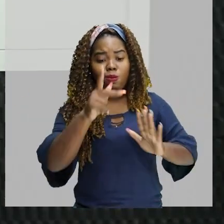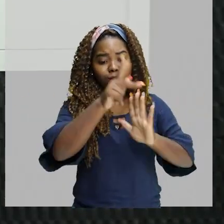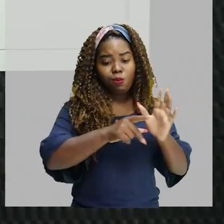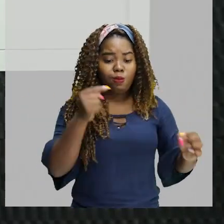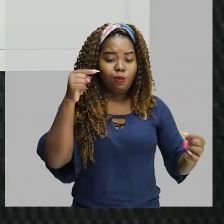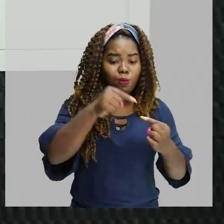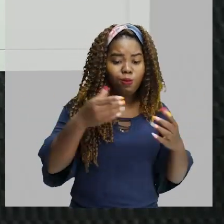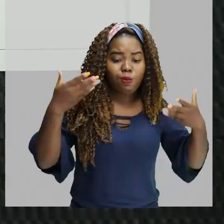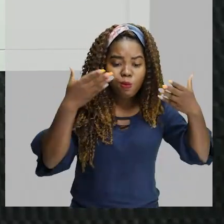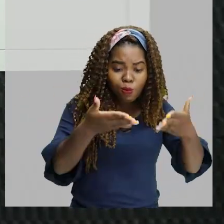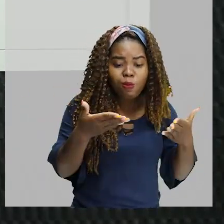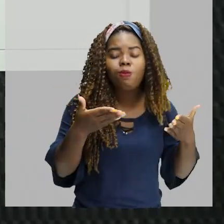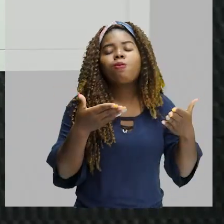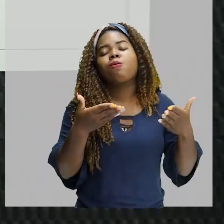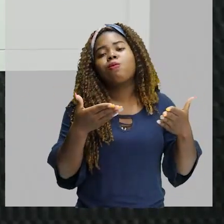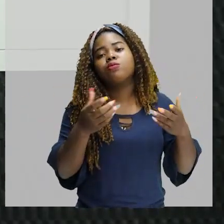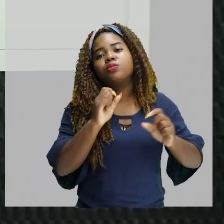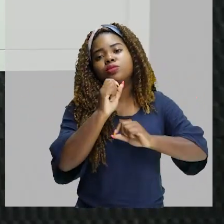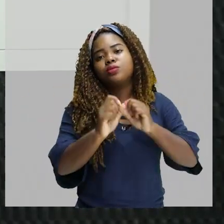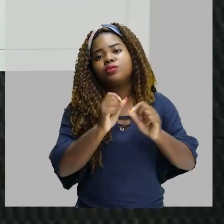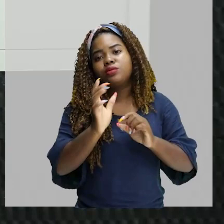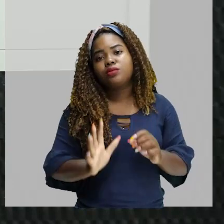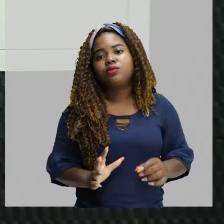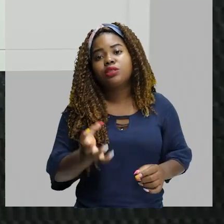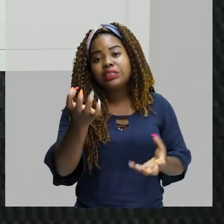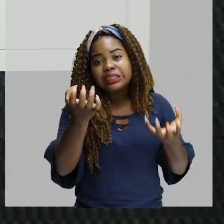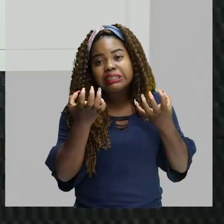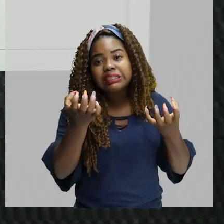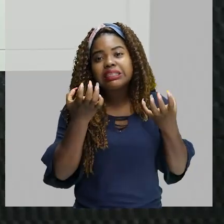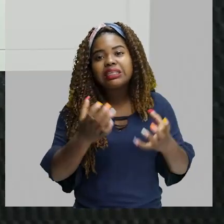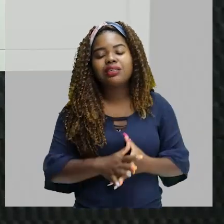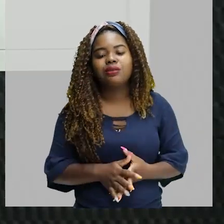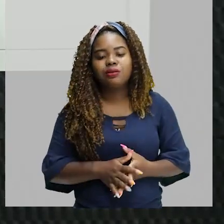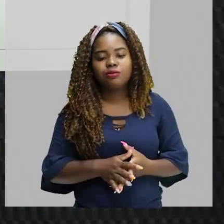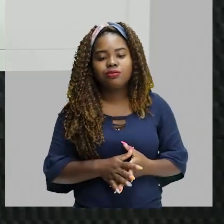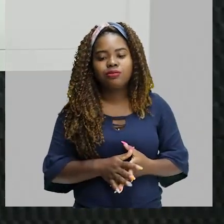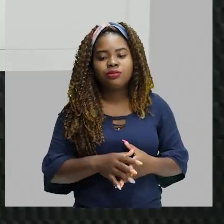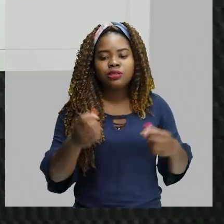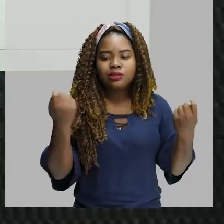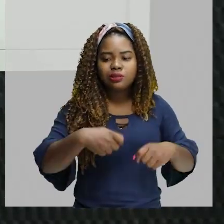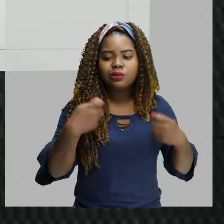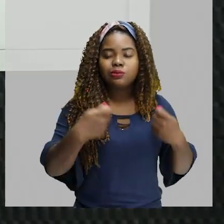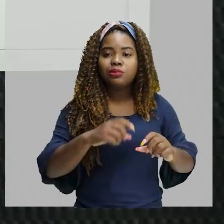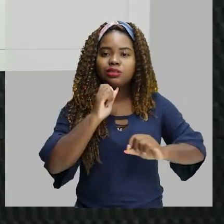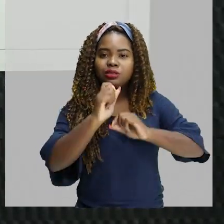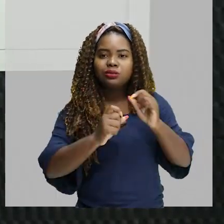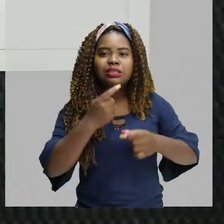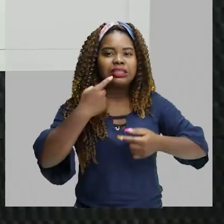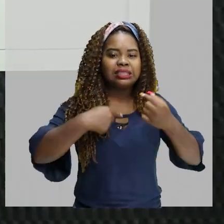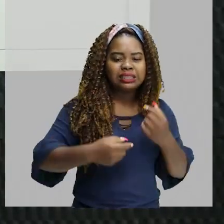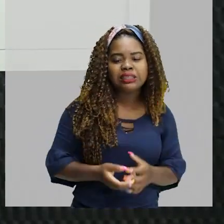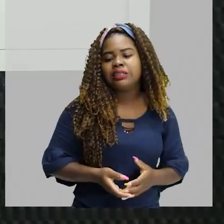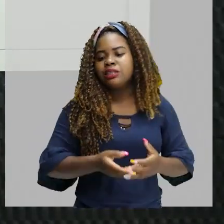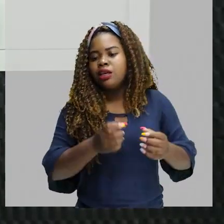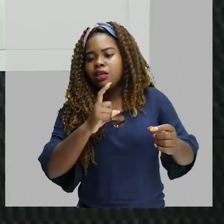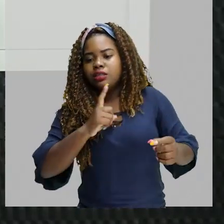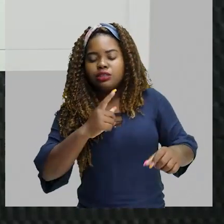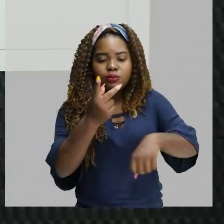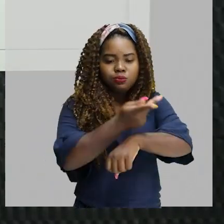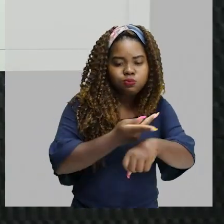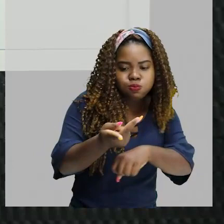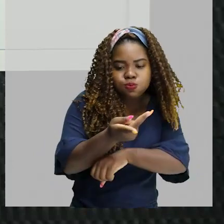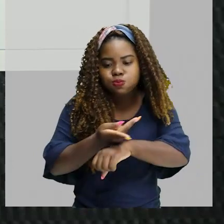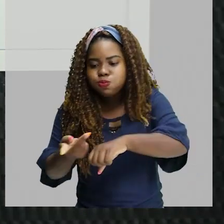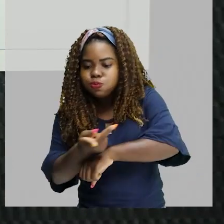objetivo, se eu tenho ali aquilo que eu quero alcançar, eu passo a buscar isso com mais fome. Tá? Eu passo a buscar isso com